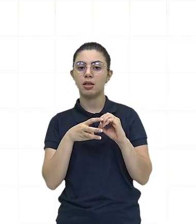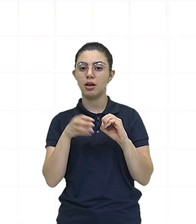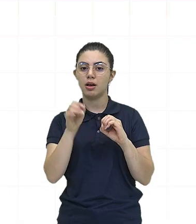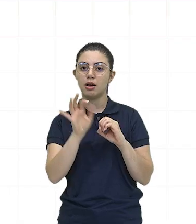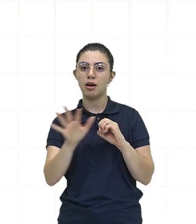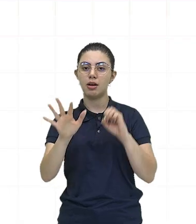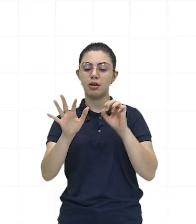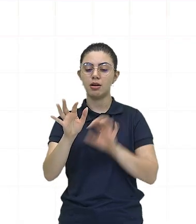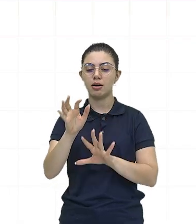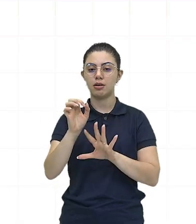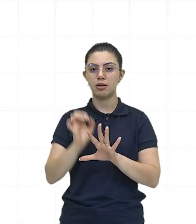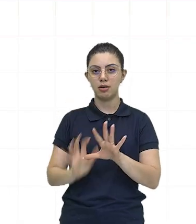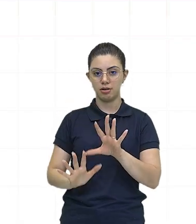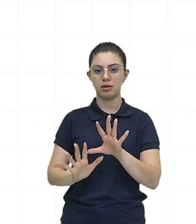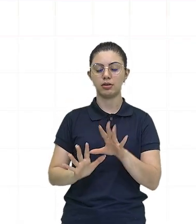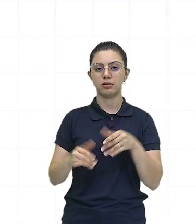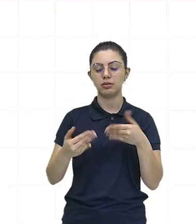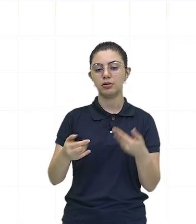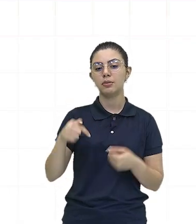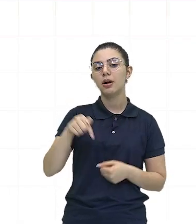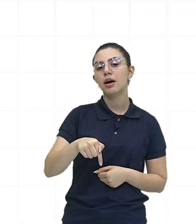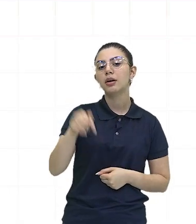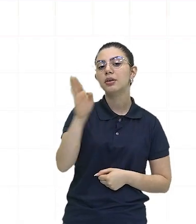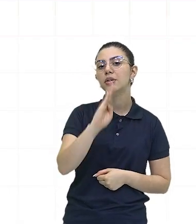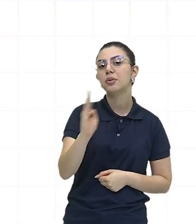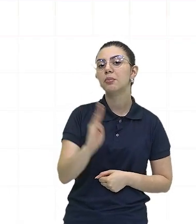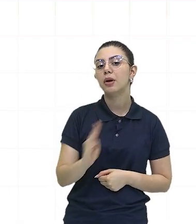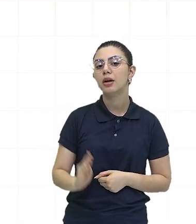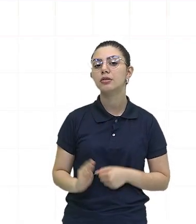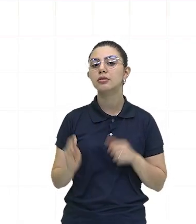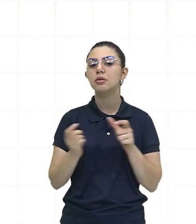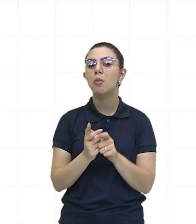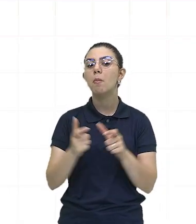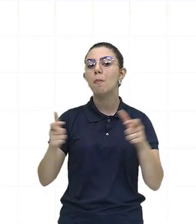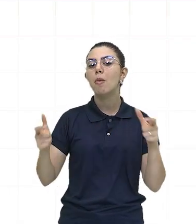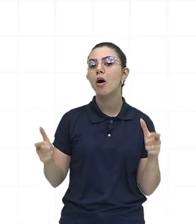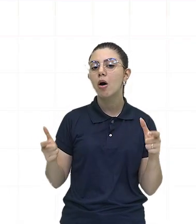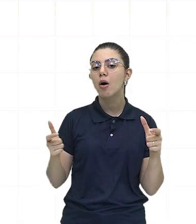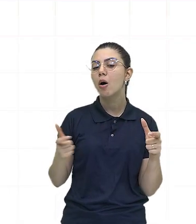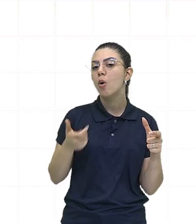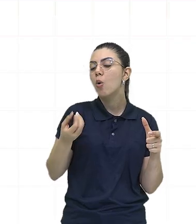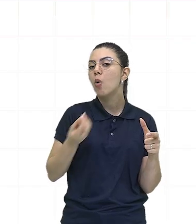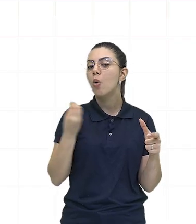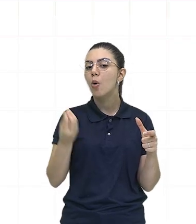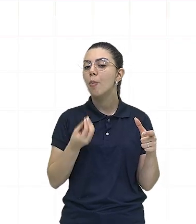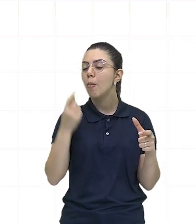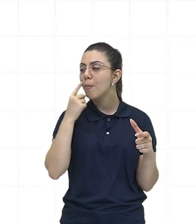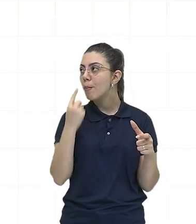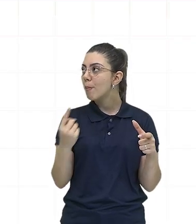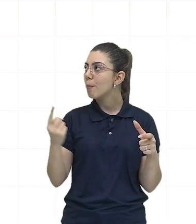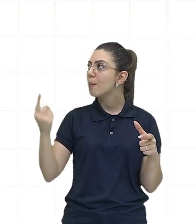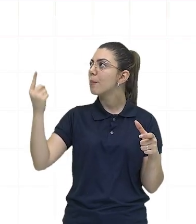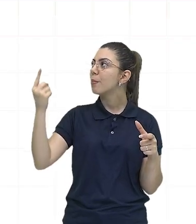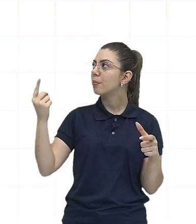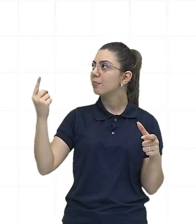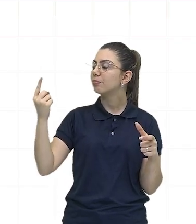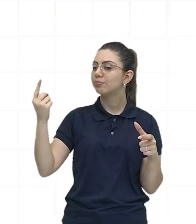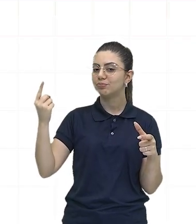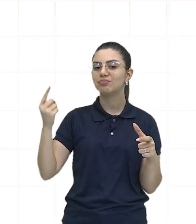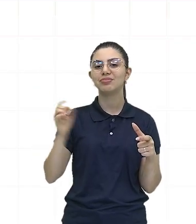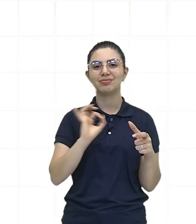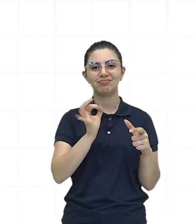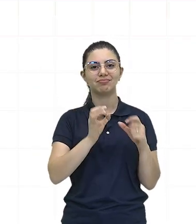observando que o território brasileiro, em sua maior parte, ele está localizado aí na